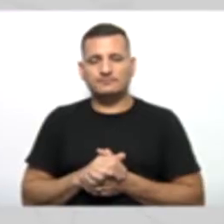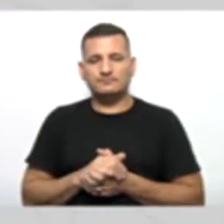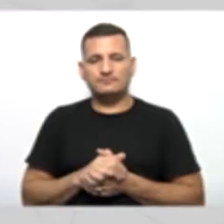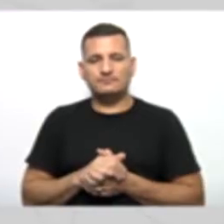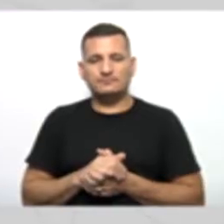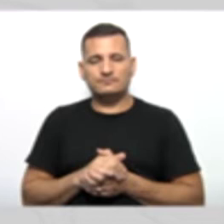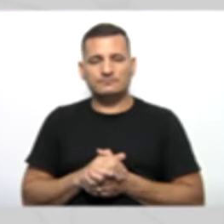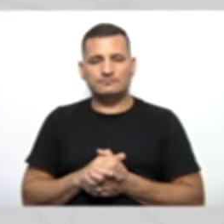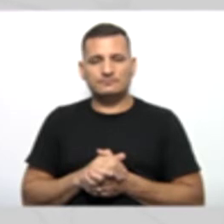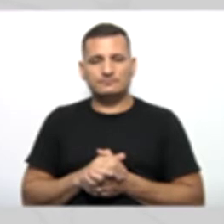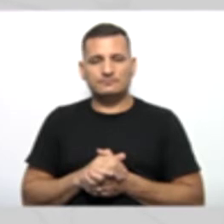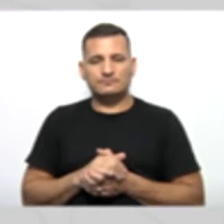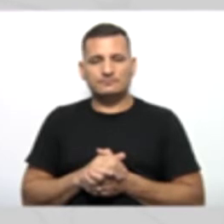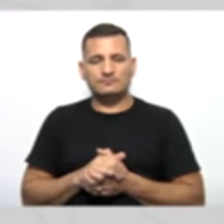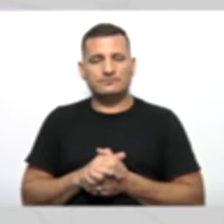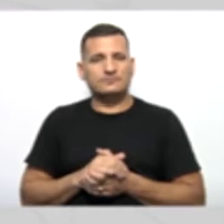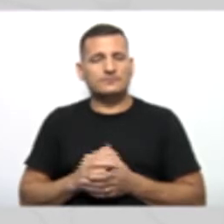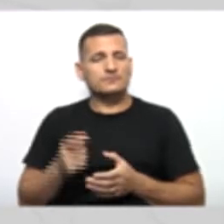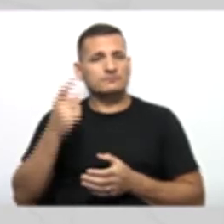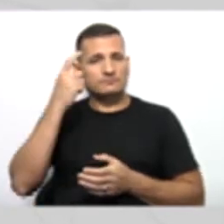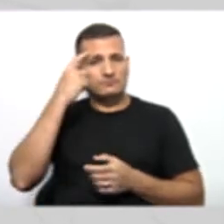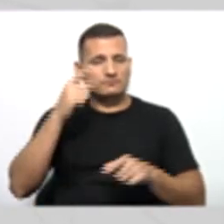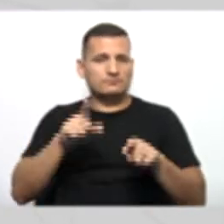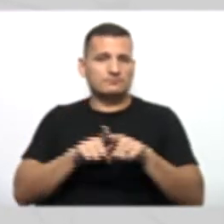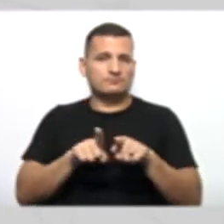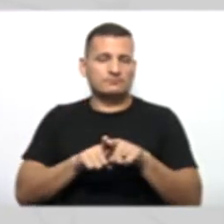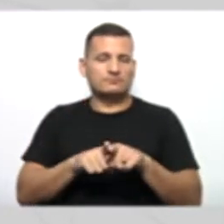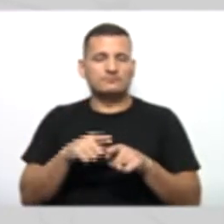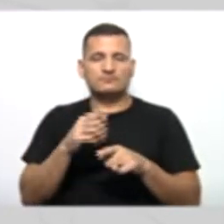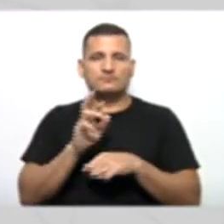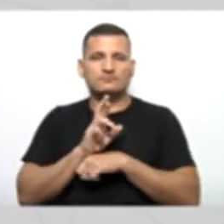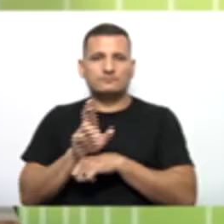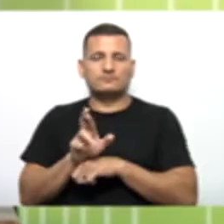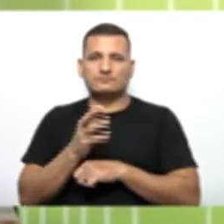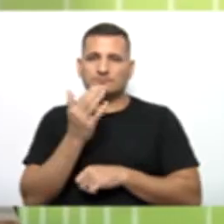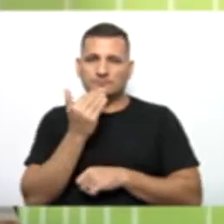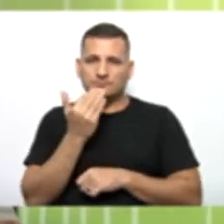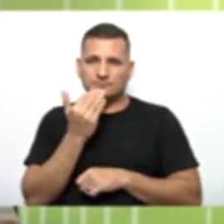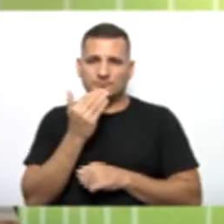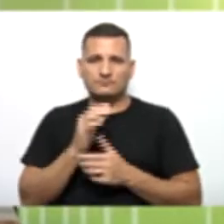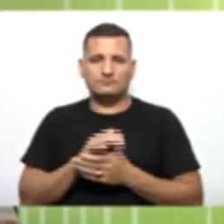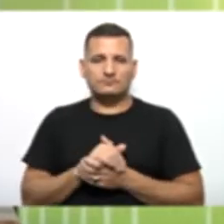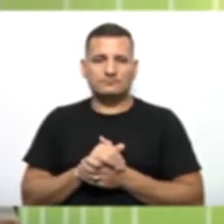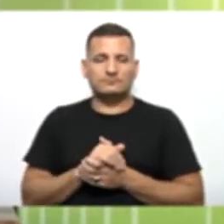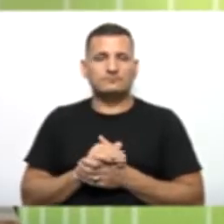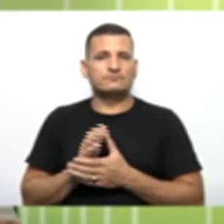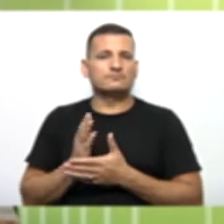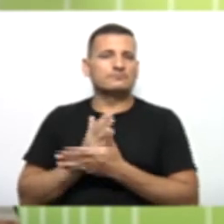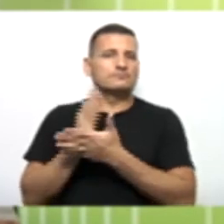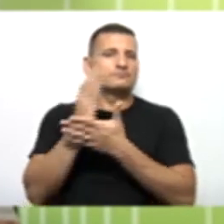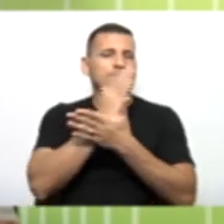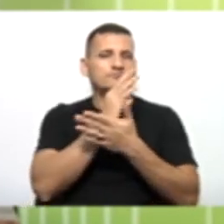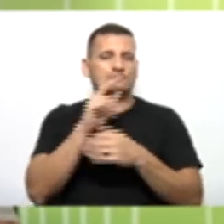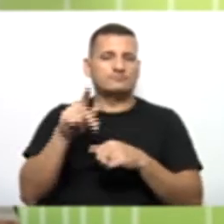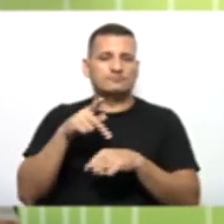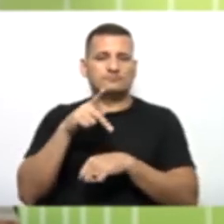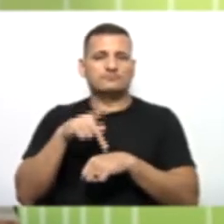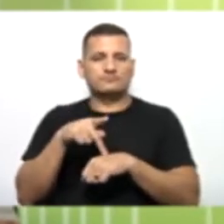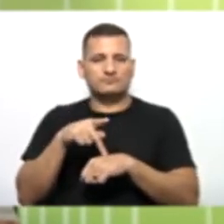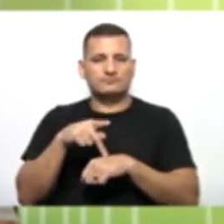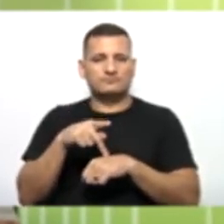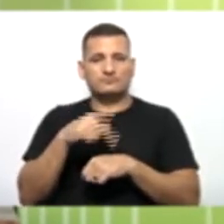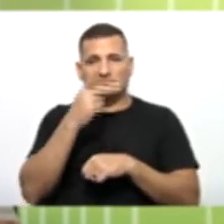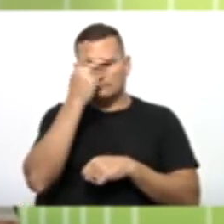Nós podemos pensar também nos recursos de alimentação. Enquanto muitos desses países, enquanto muitos locais as pessoas